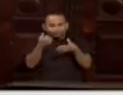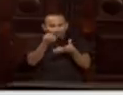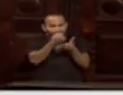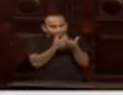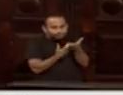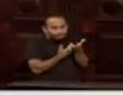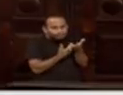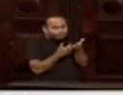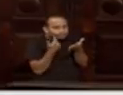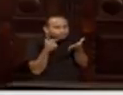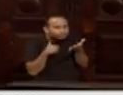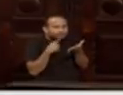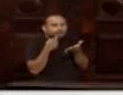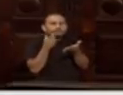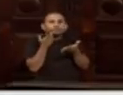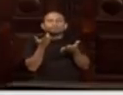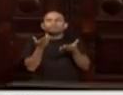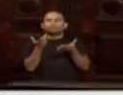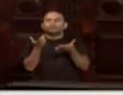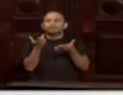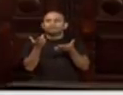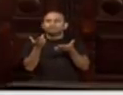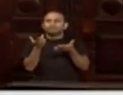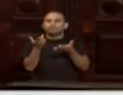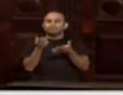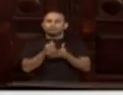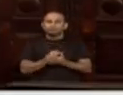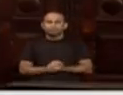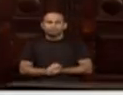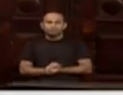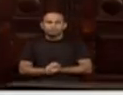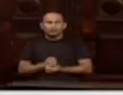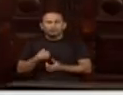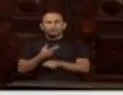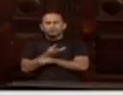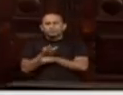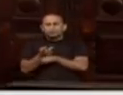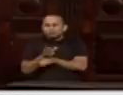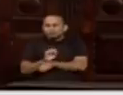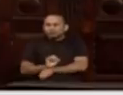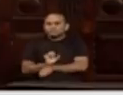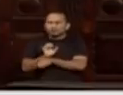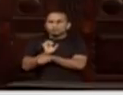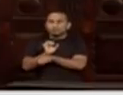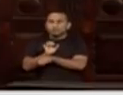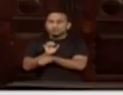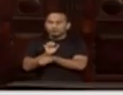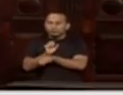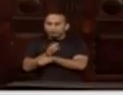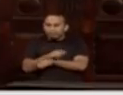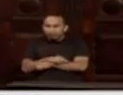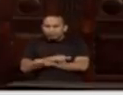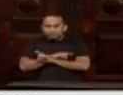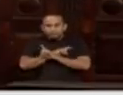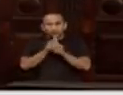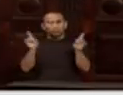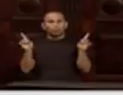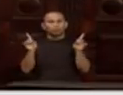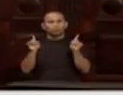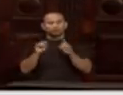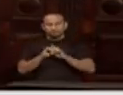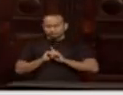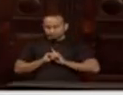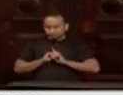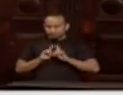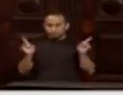ao ponto do senhor leonardo espíndola procurador de estado se negar a se